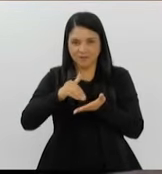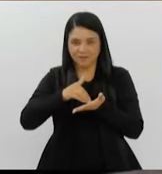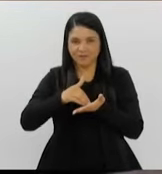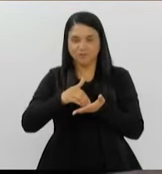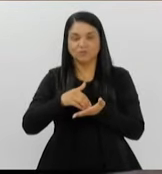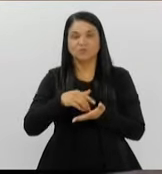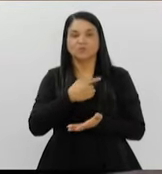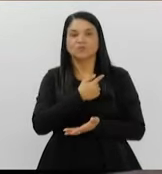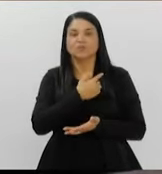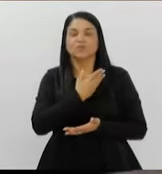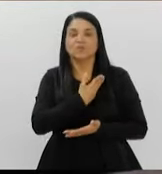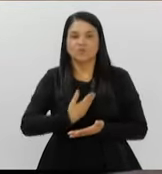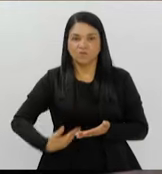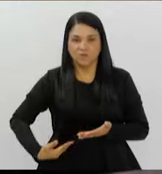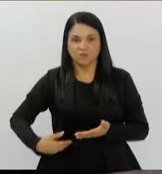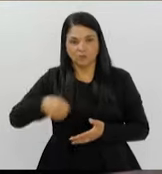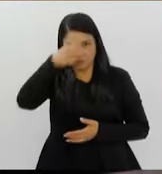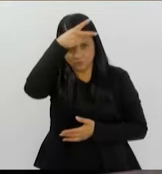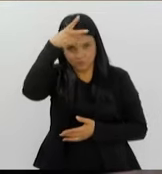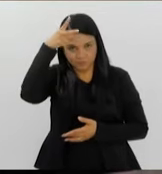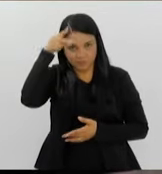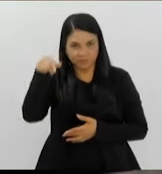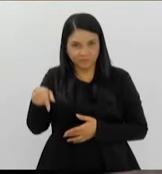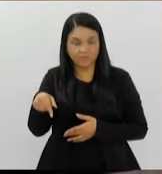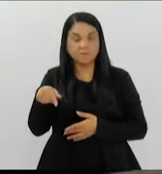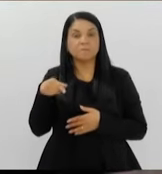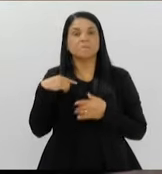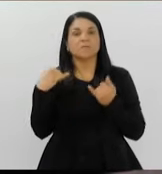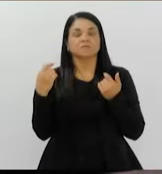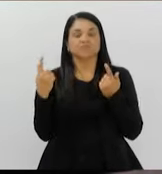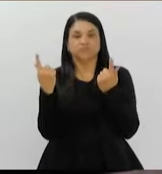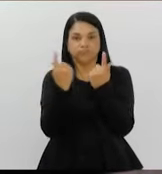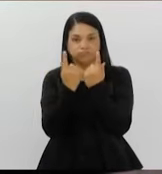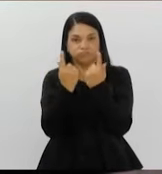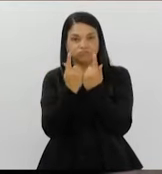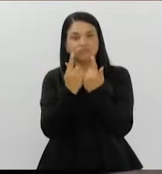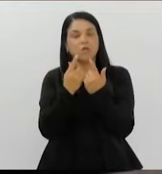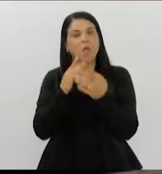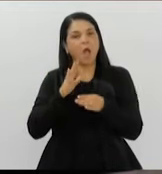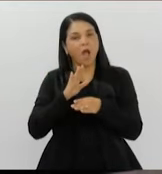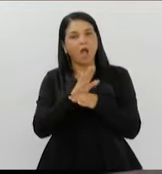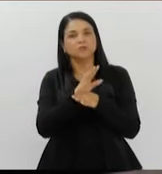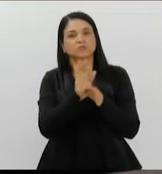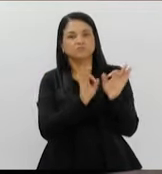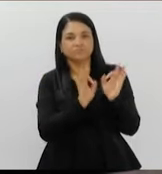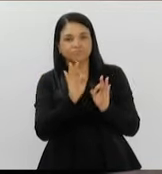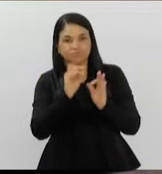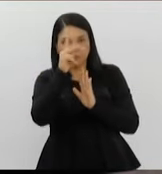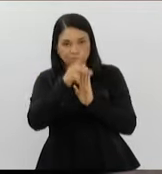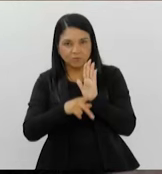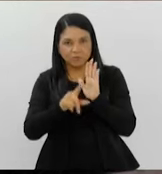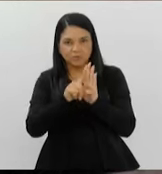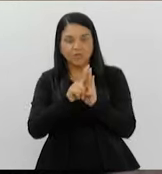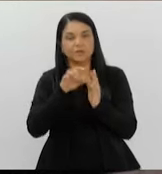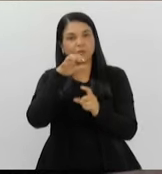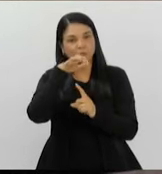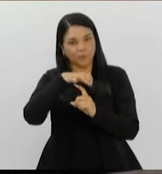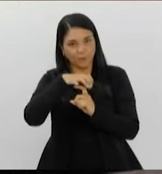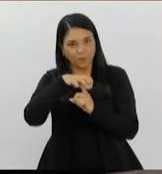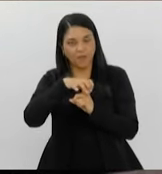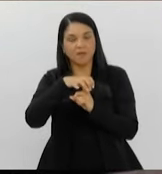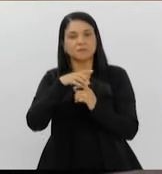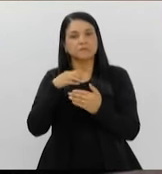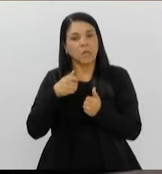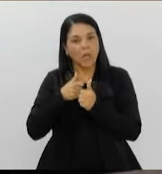município, ajudei a construir esse projeto, ajudei a licitar esse parque, tenho acompanhado a